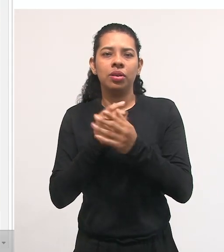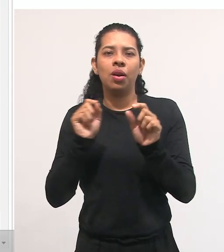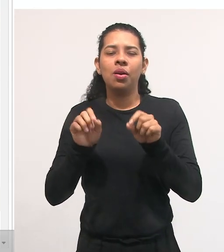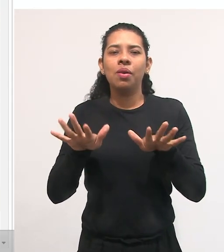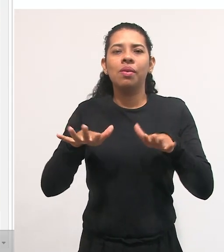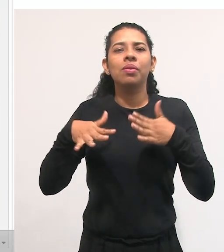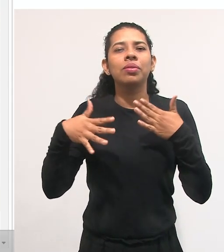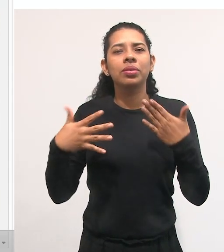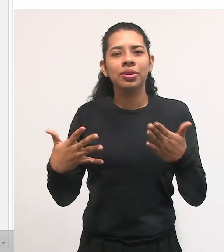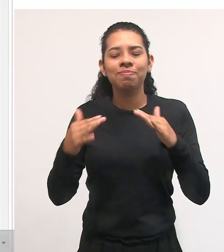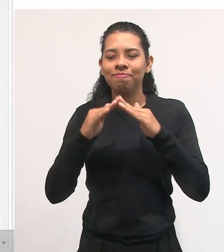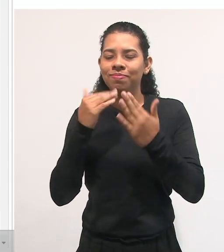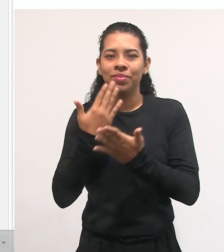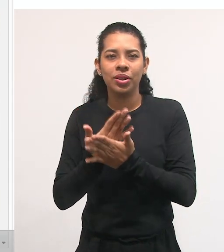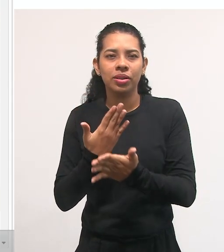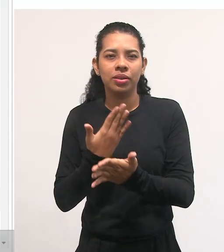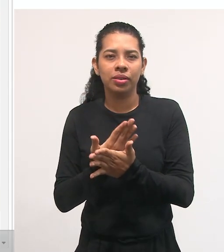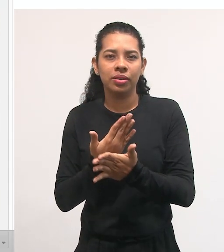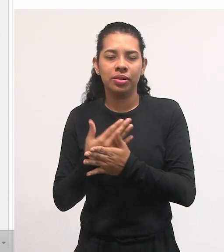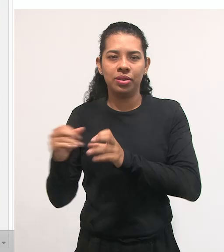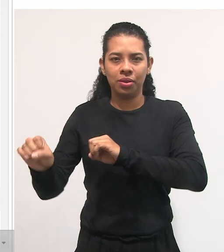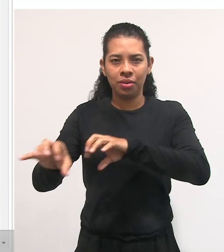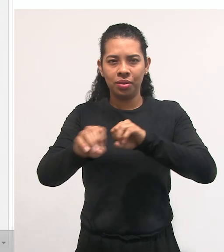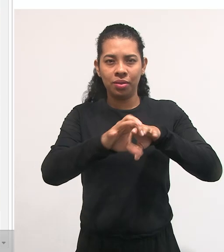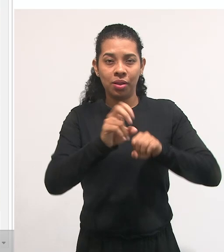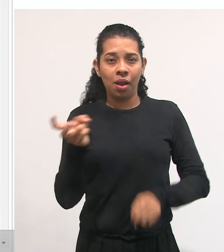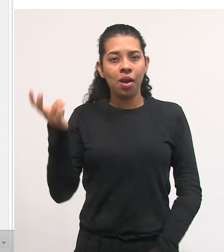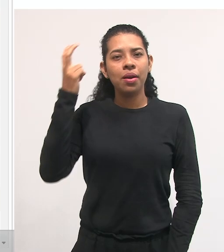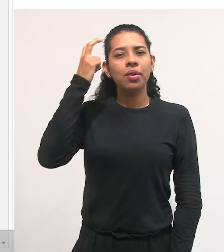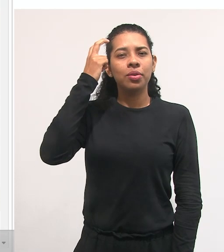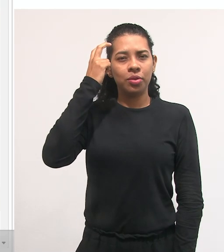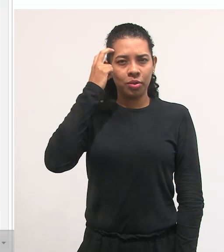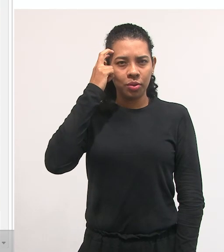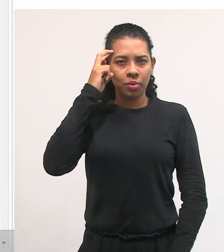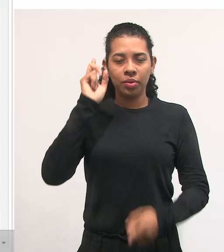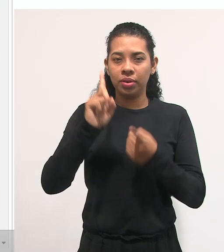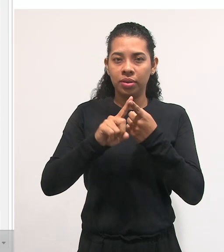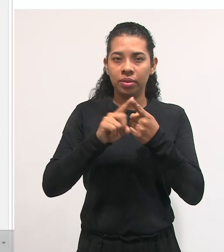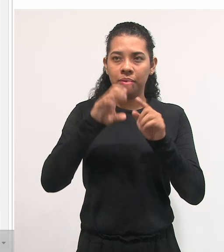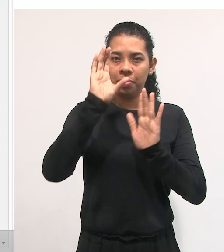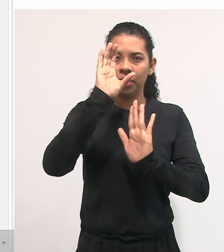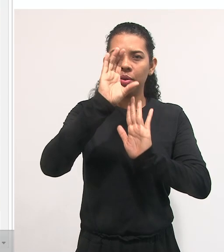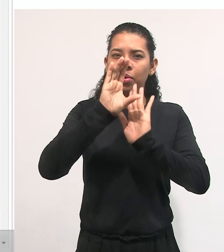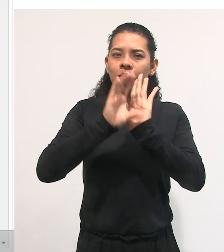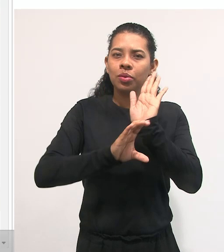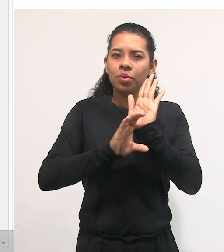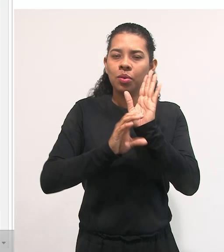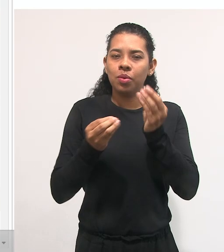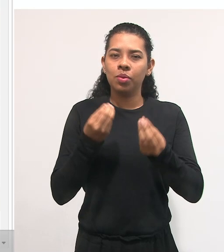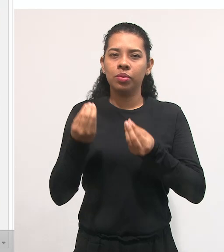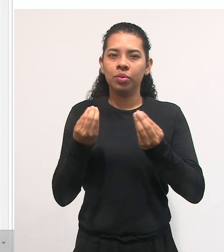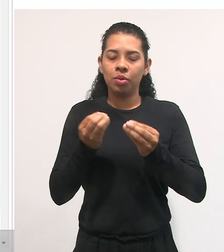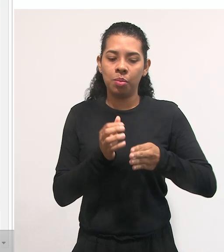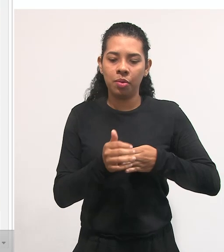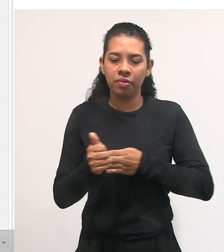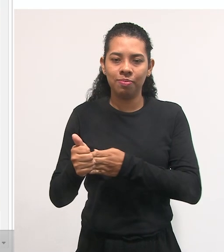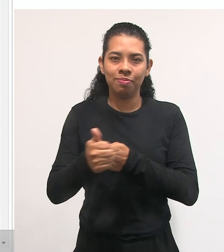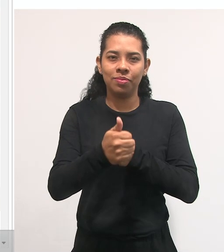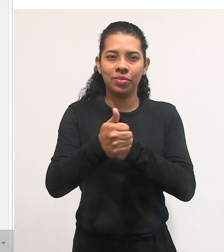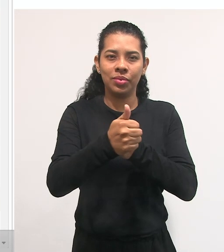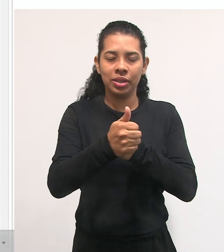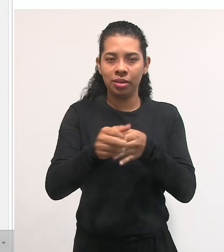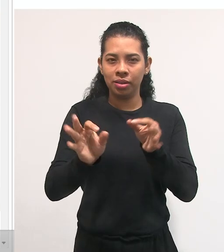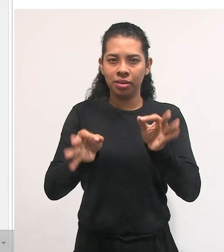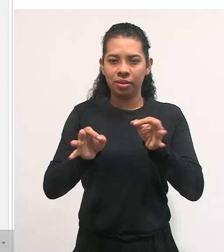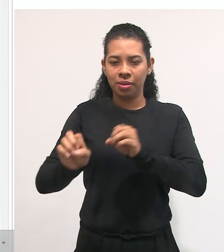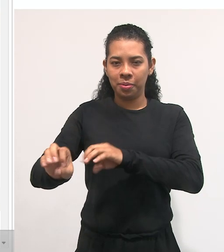sociedade de Escola de Educação de conhecimento de cultura e de currículo orientarão a escolha